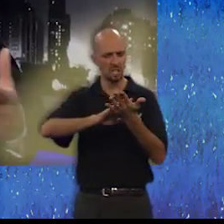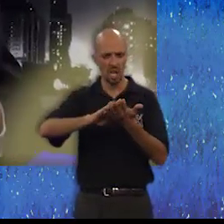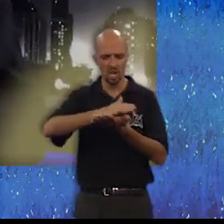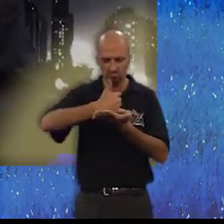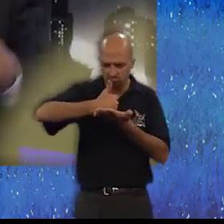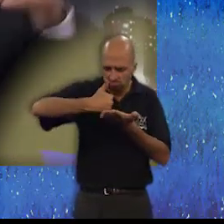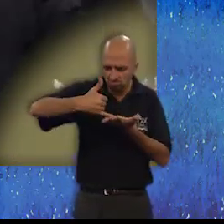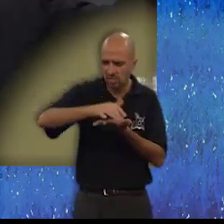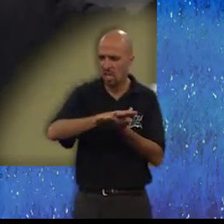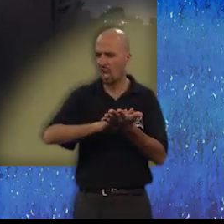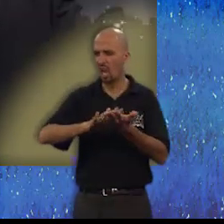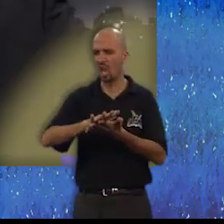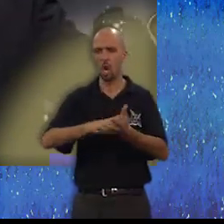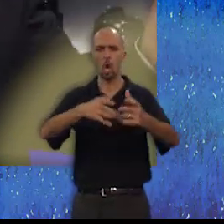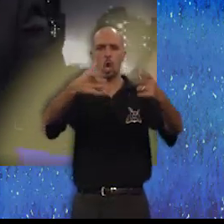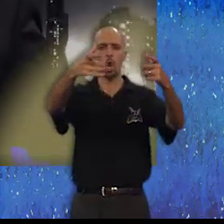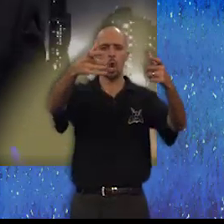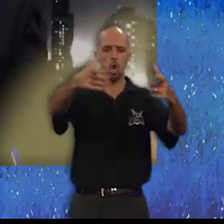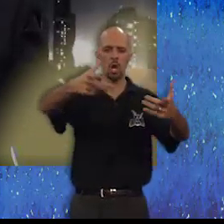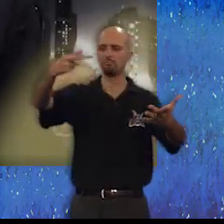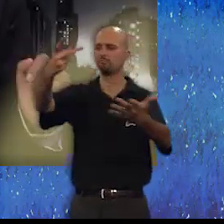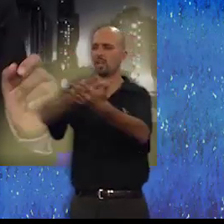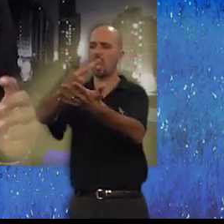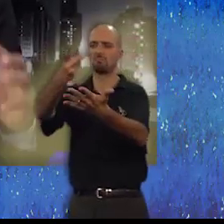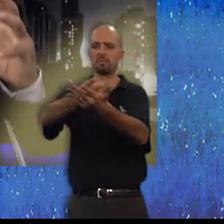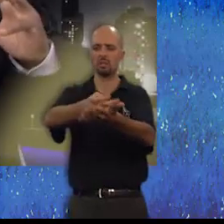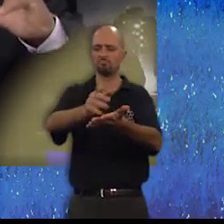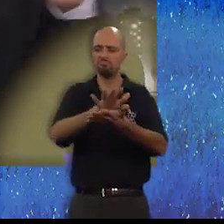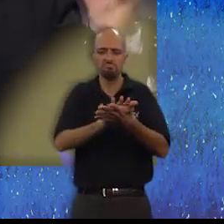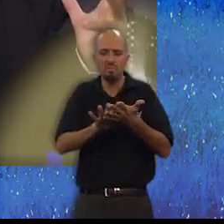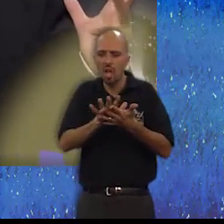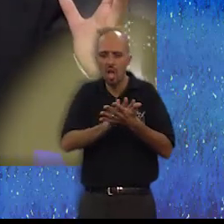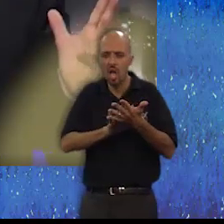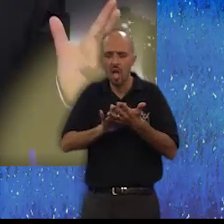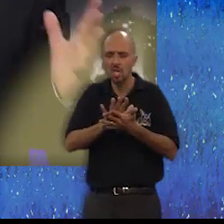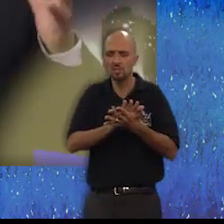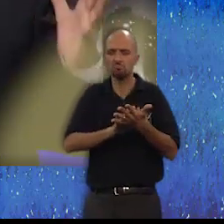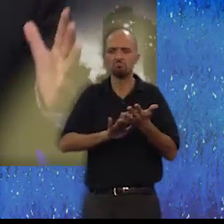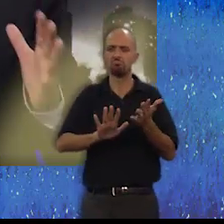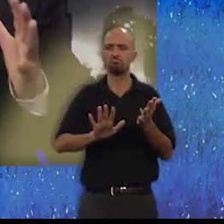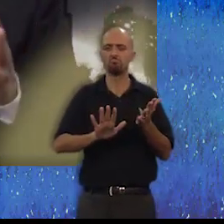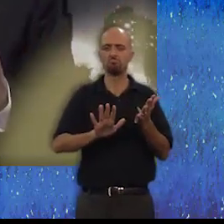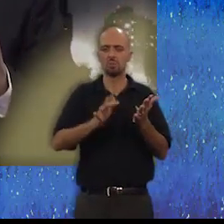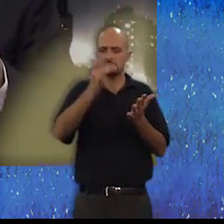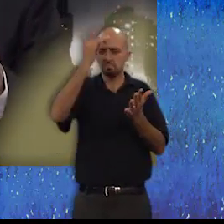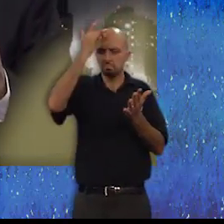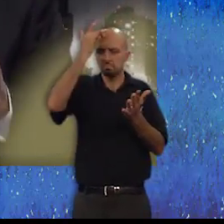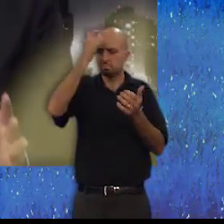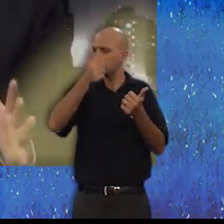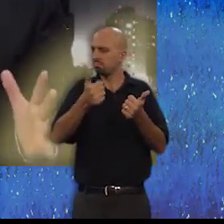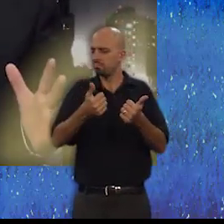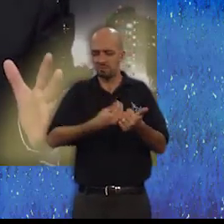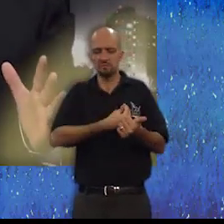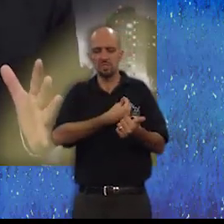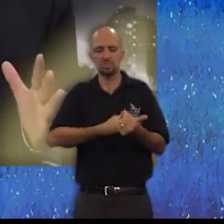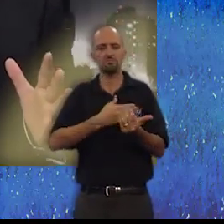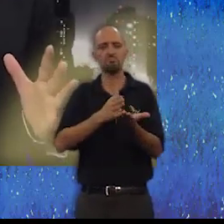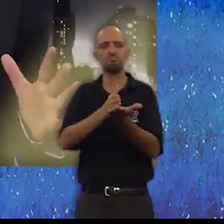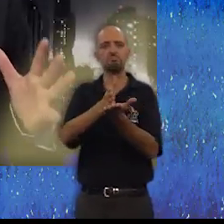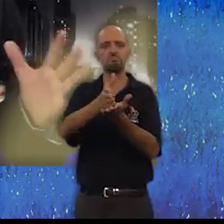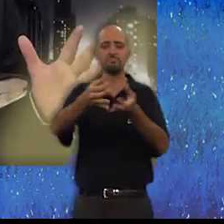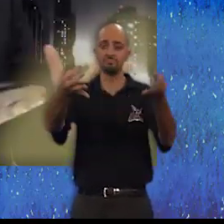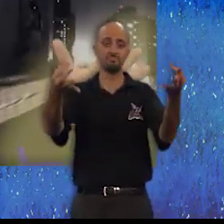usava drogas, não frequentava ambientes impróprios. A gente logo imagina uma pessoa com uma vida equilibrada, uma